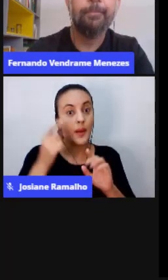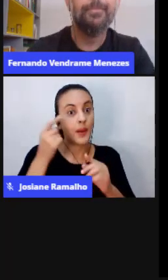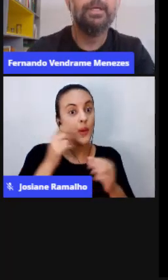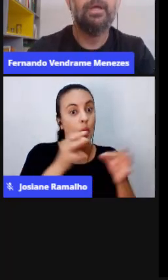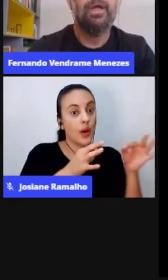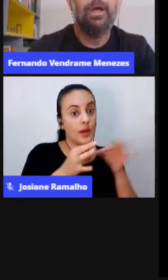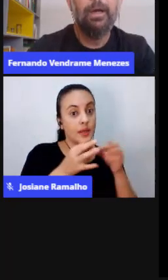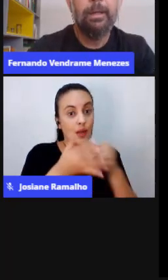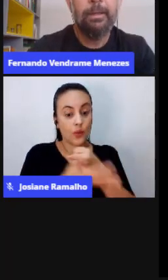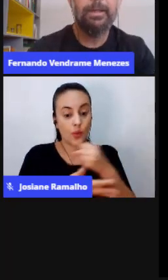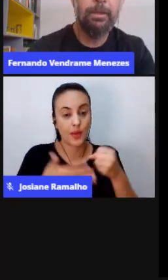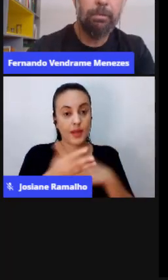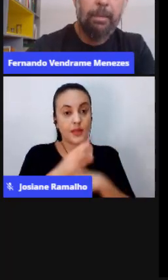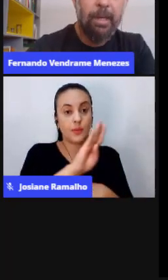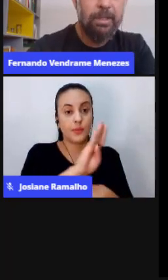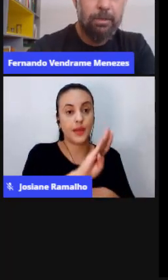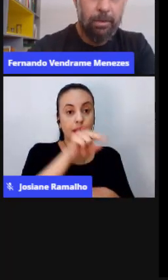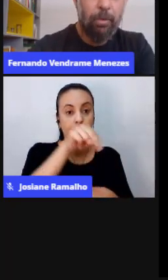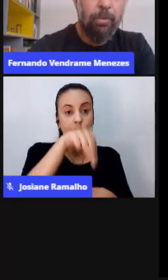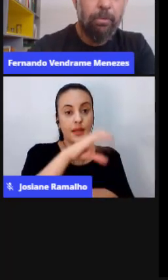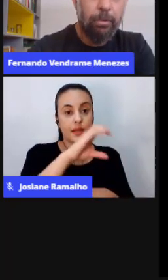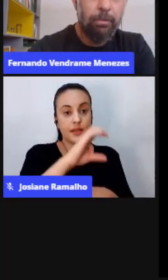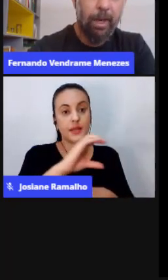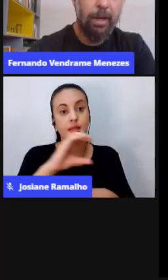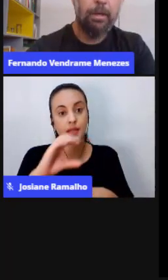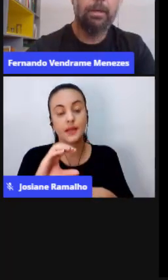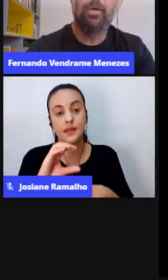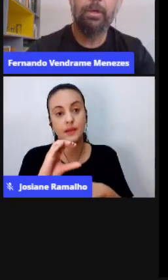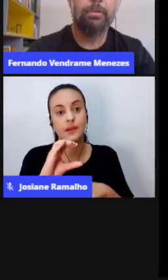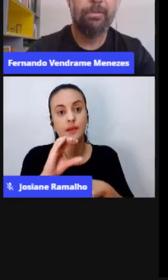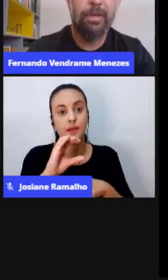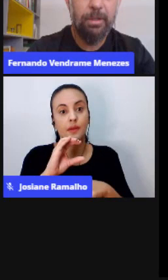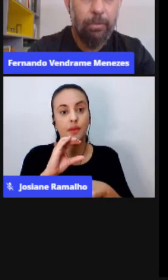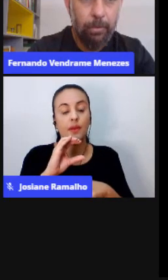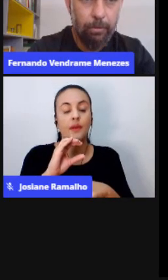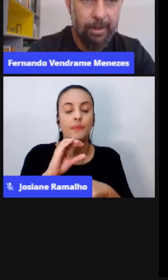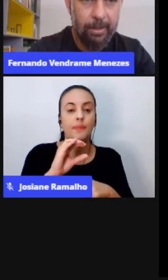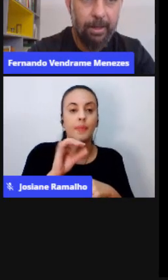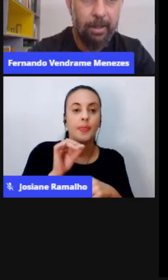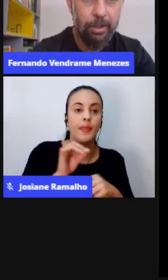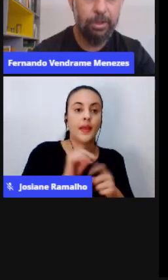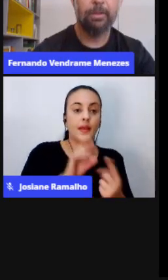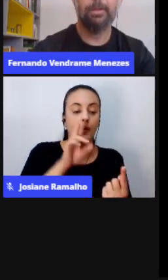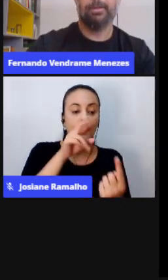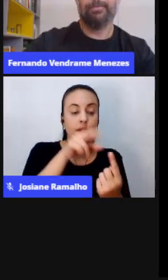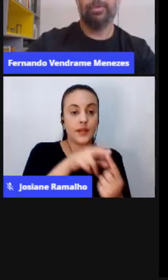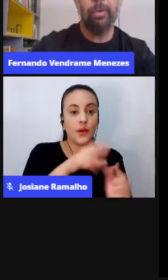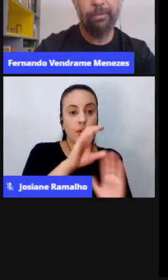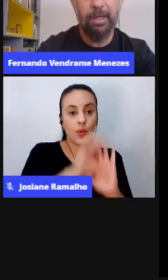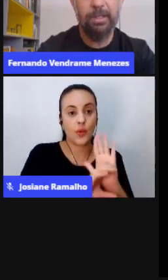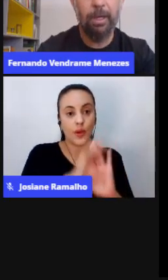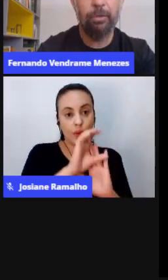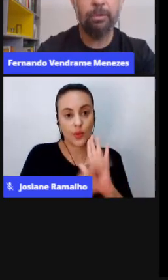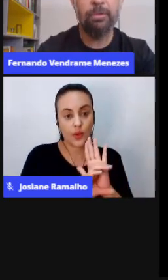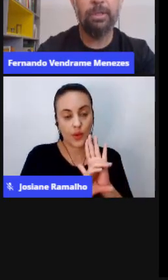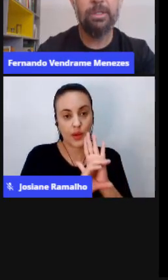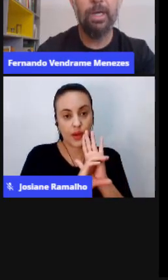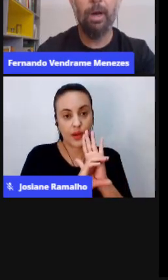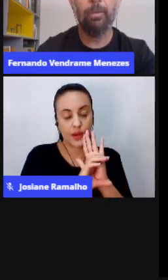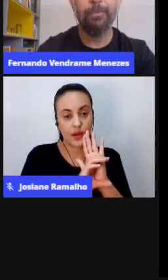Curricular. E tanto na Base Nacional Comum Curricular, quanto no referencial curricular da rede, no